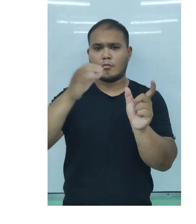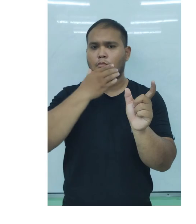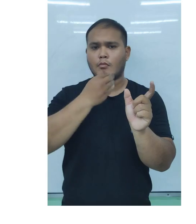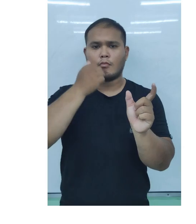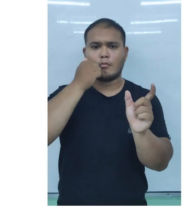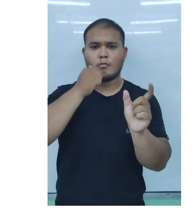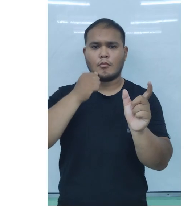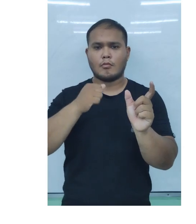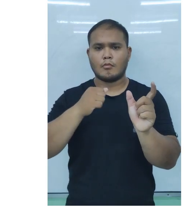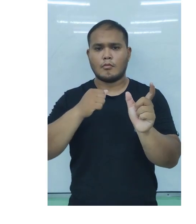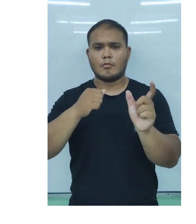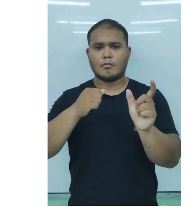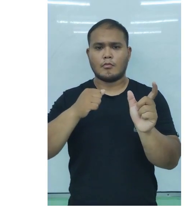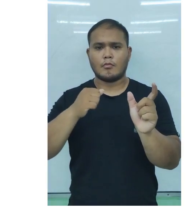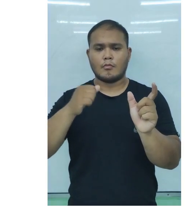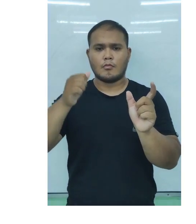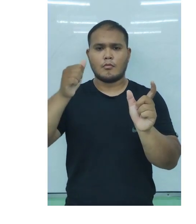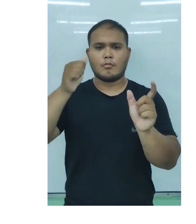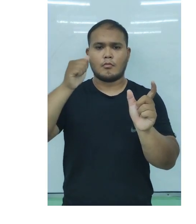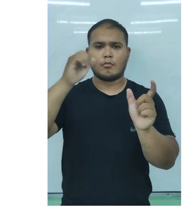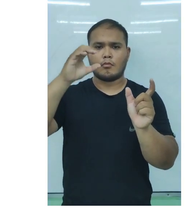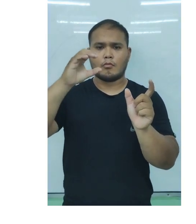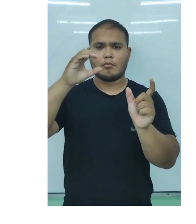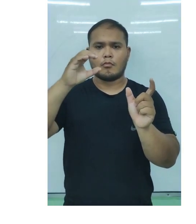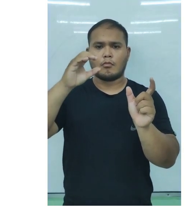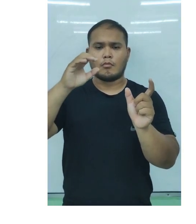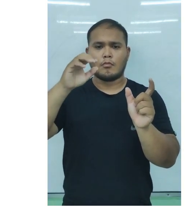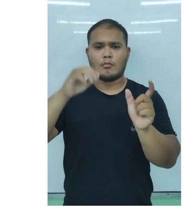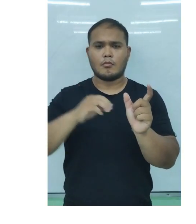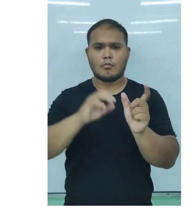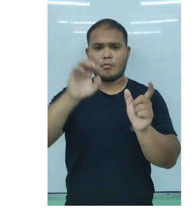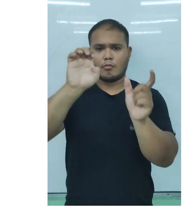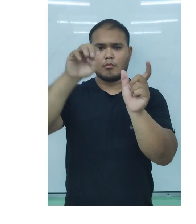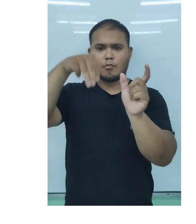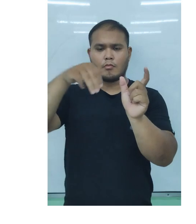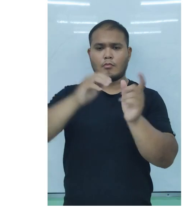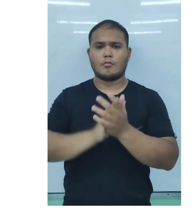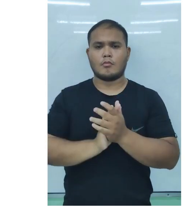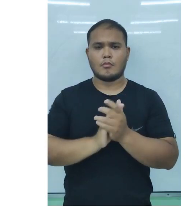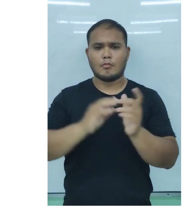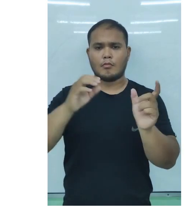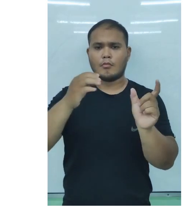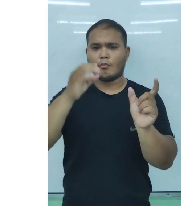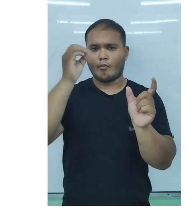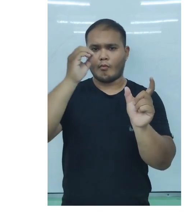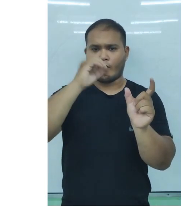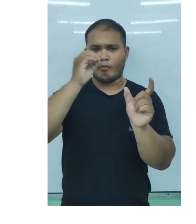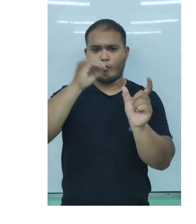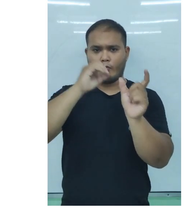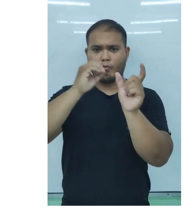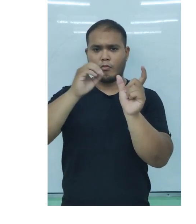No neutro, no nominativo, no vocativo e no acusativo, se torna